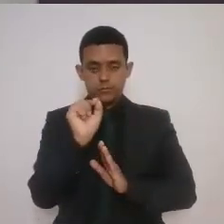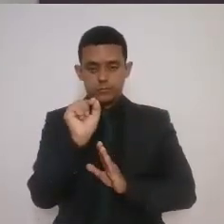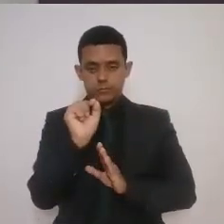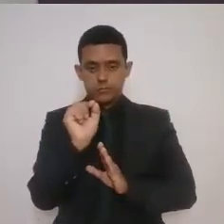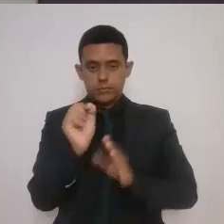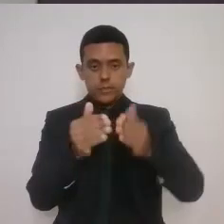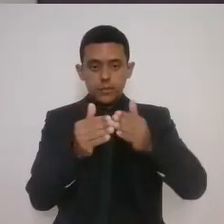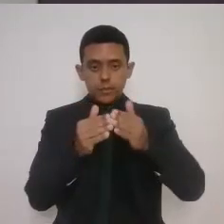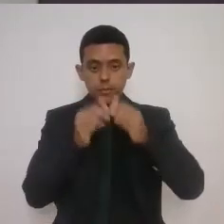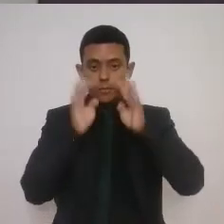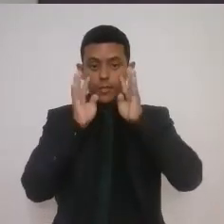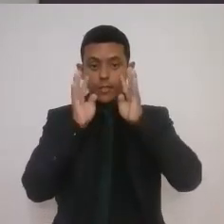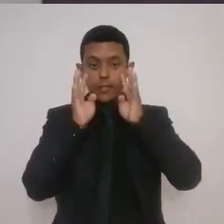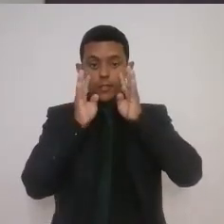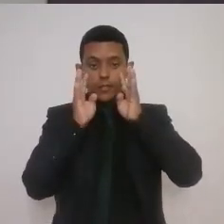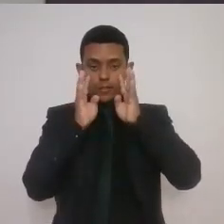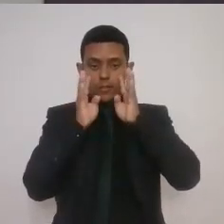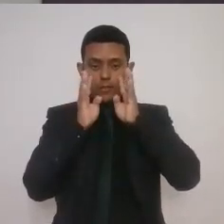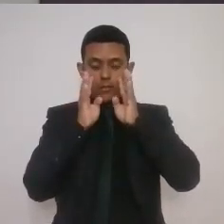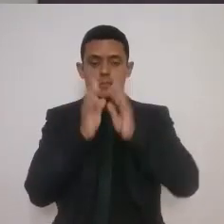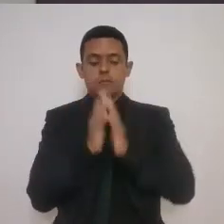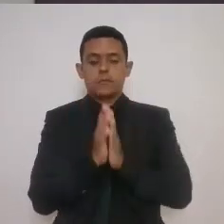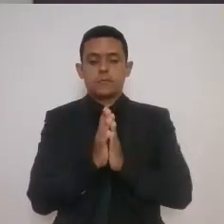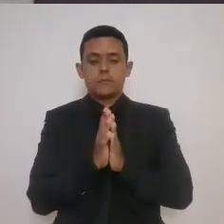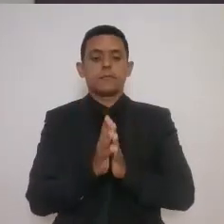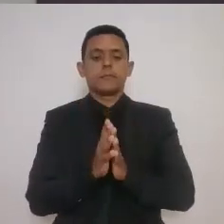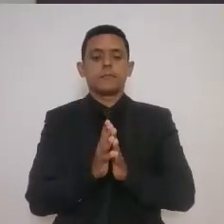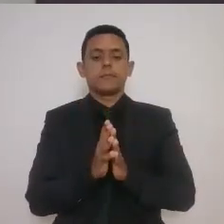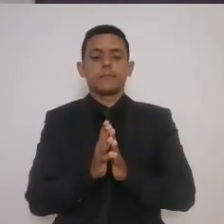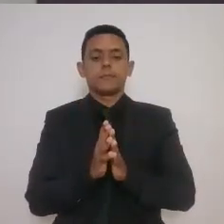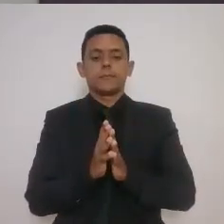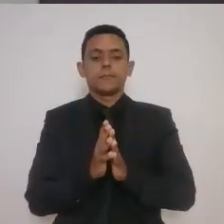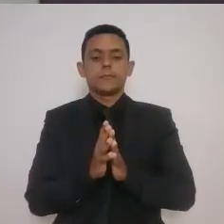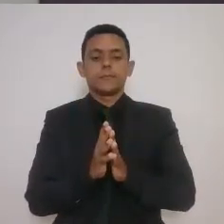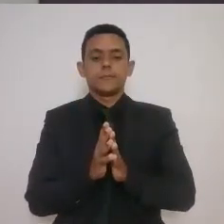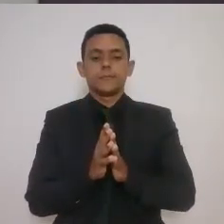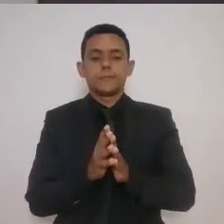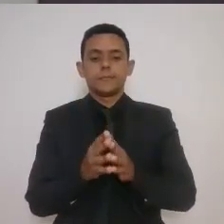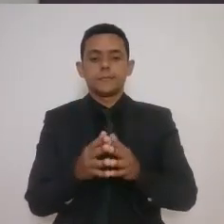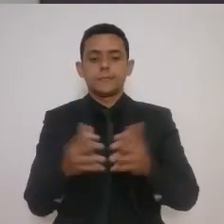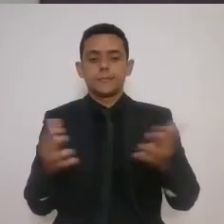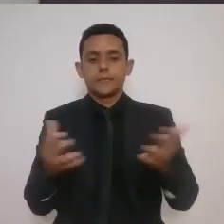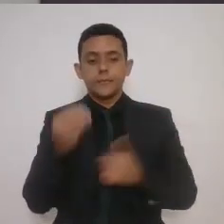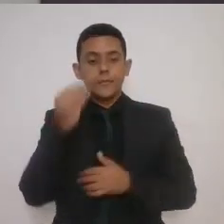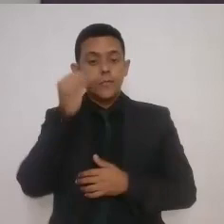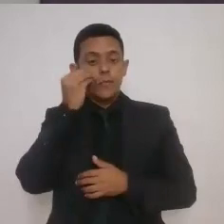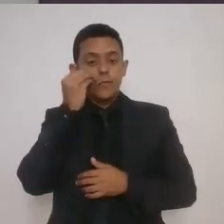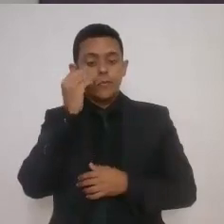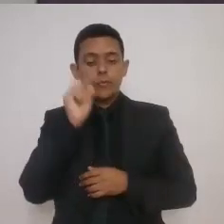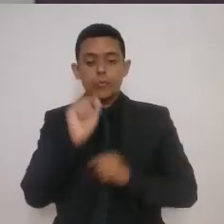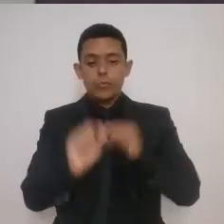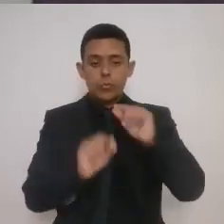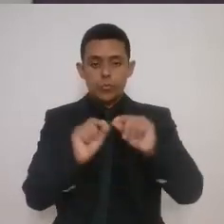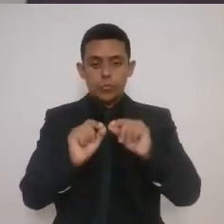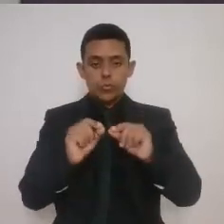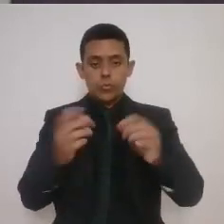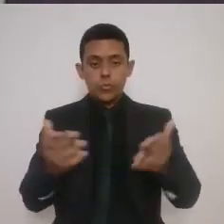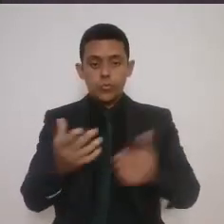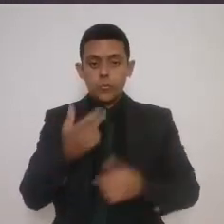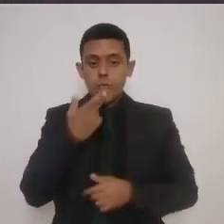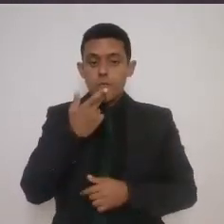que merece realmente relevância, eu digo, pertinente anotar que não se estará aqui a afirmar de